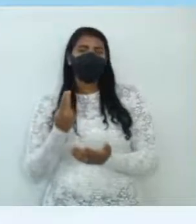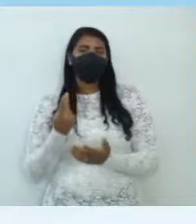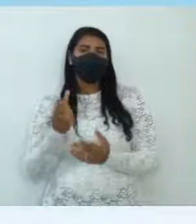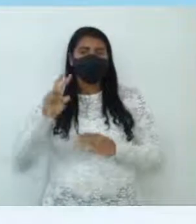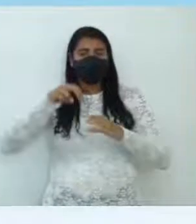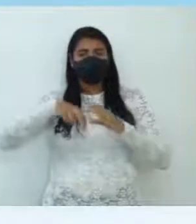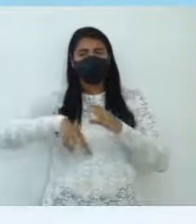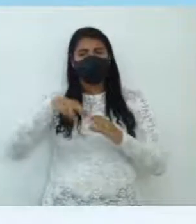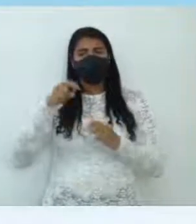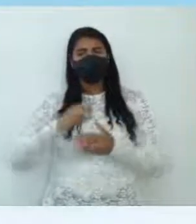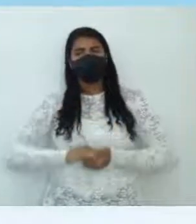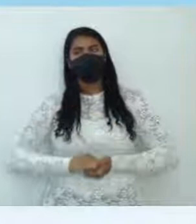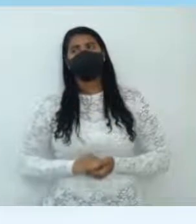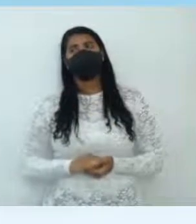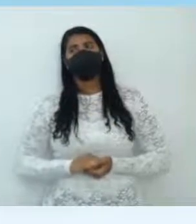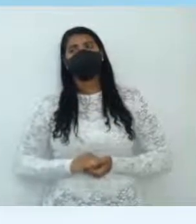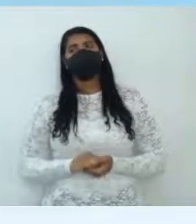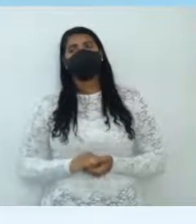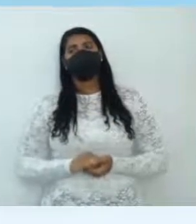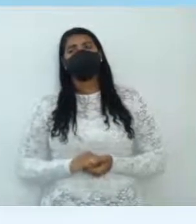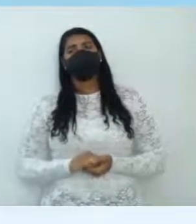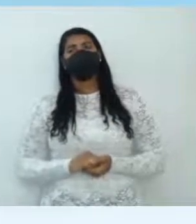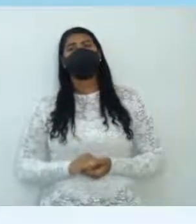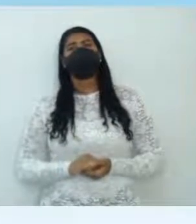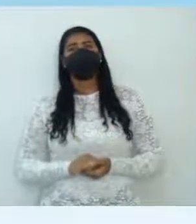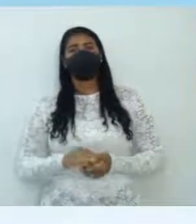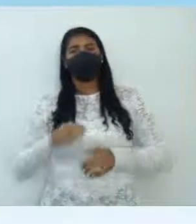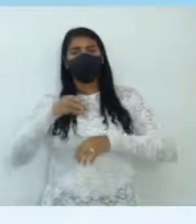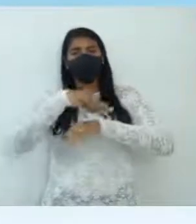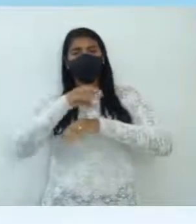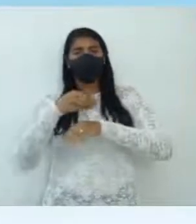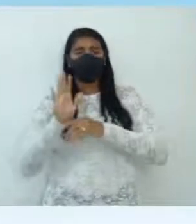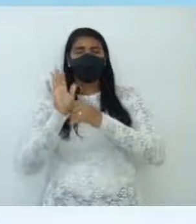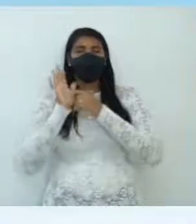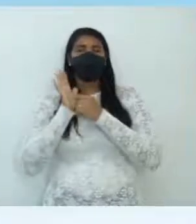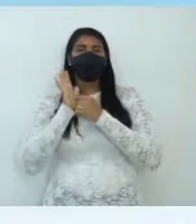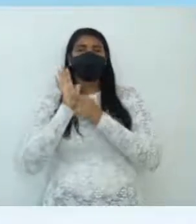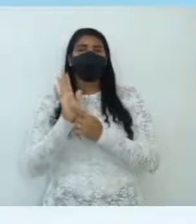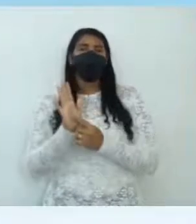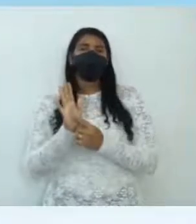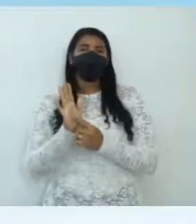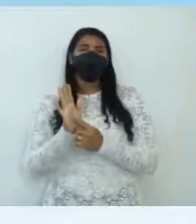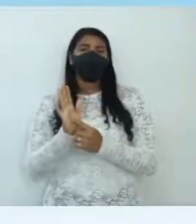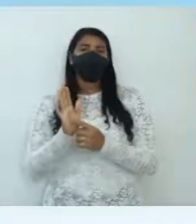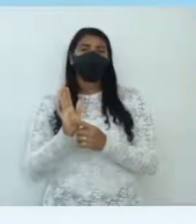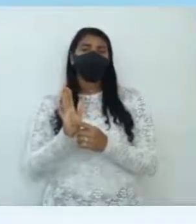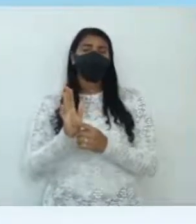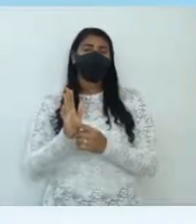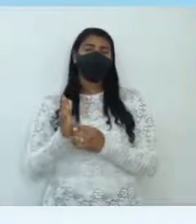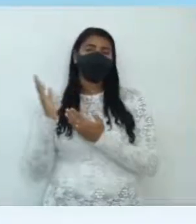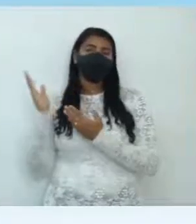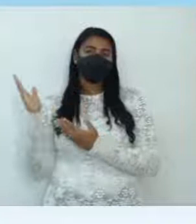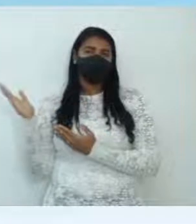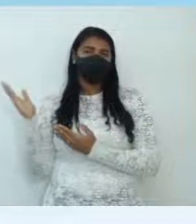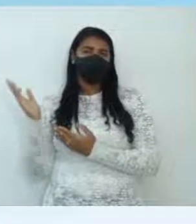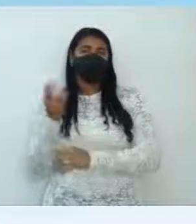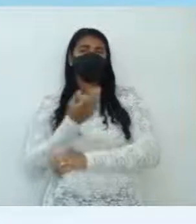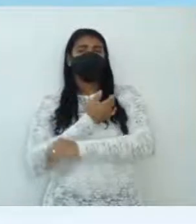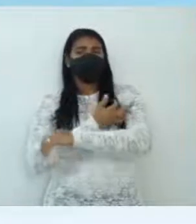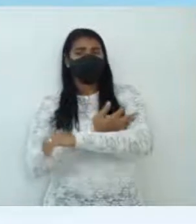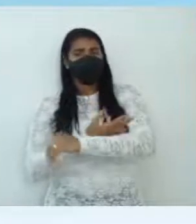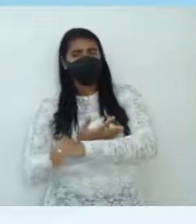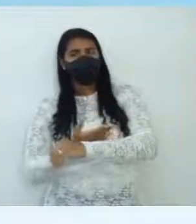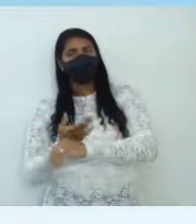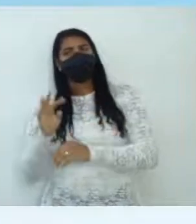mineração. Podemos então destacar a remoção da vegetação